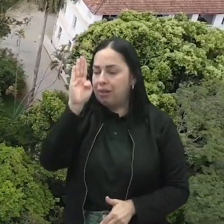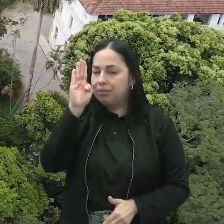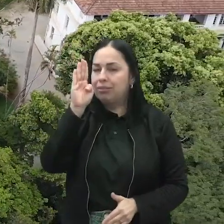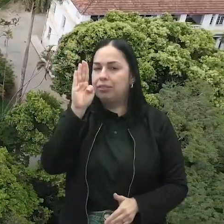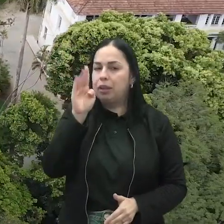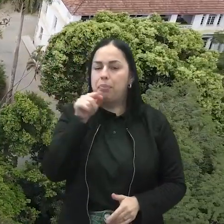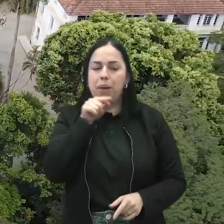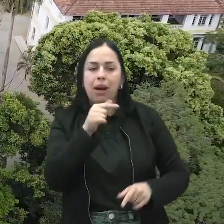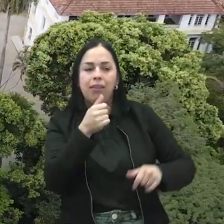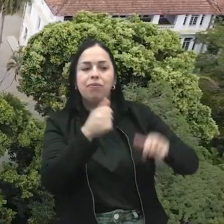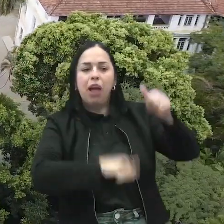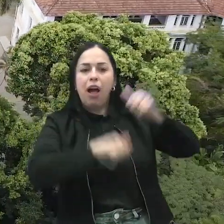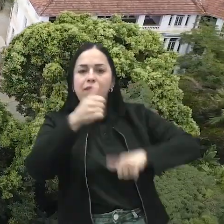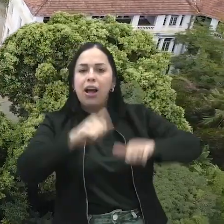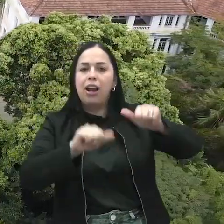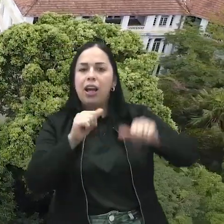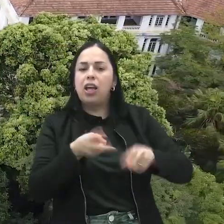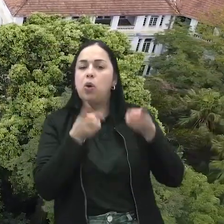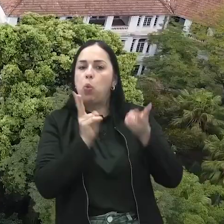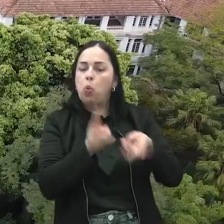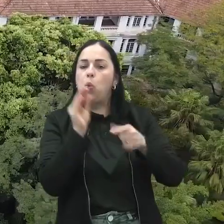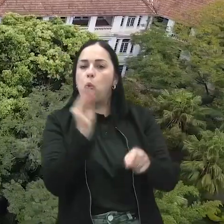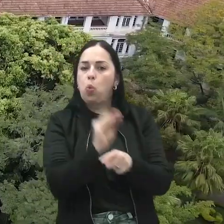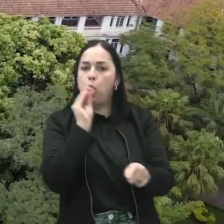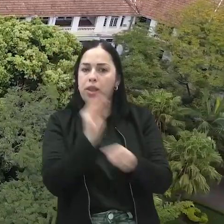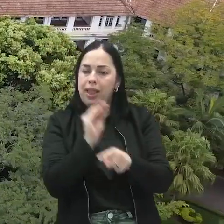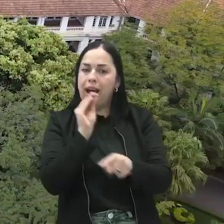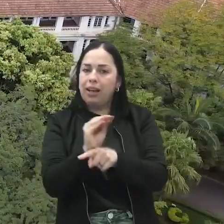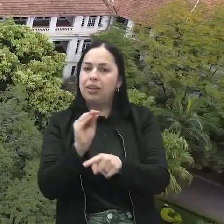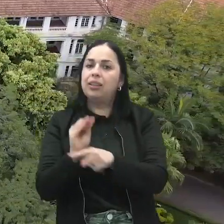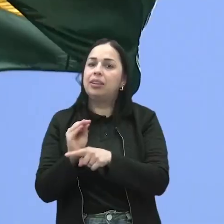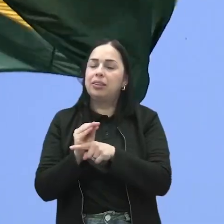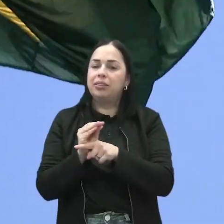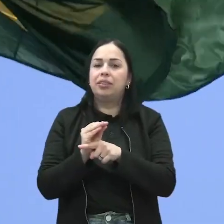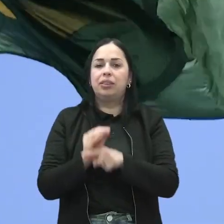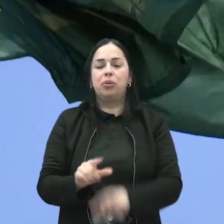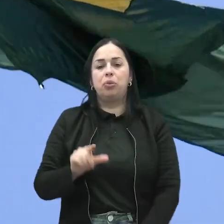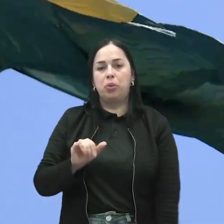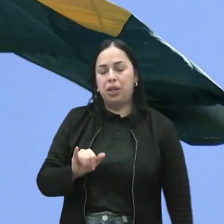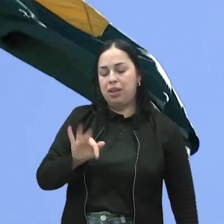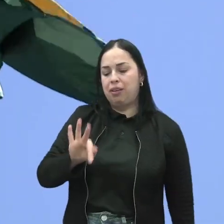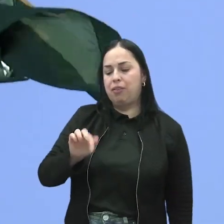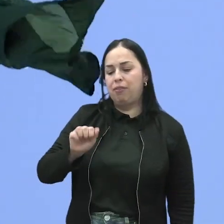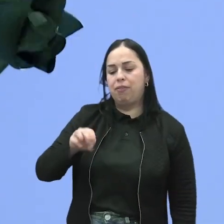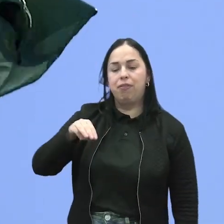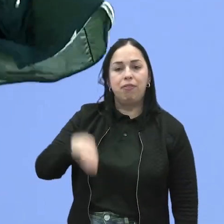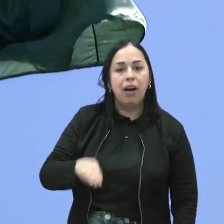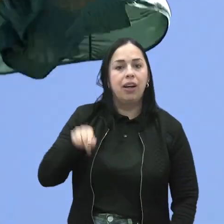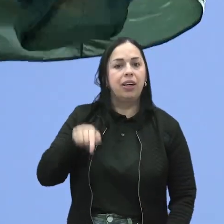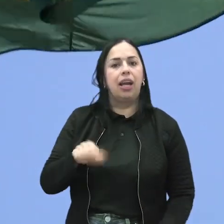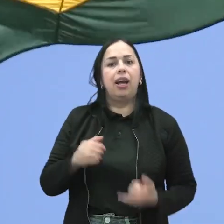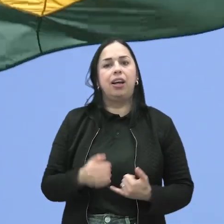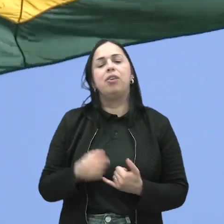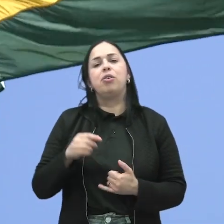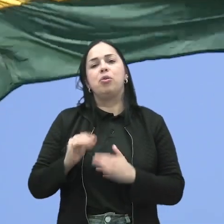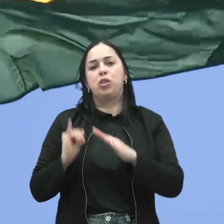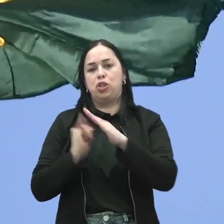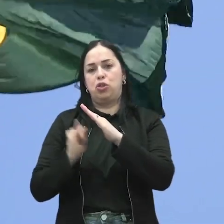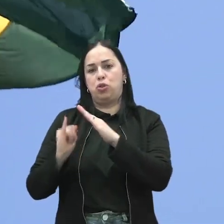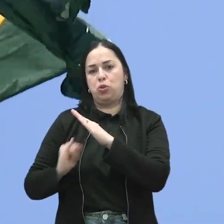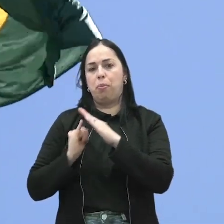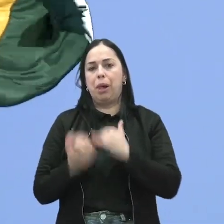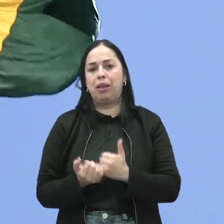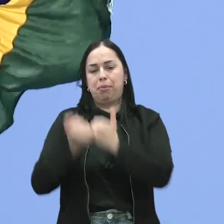órgão responsável por regular os patrimônios históricos e culturais do país é o IPHAN, Instituto do